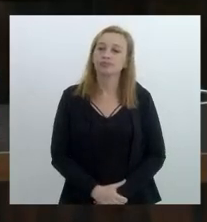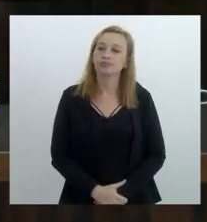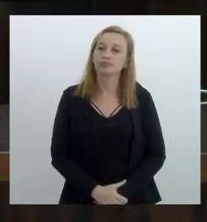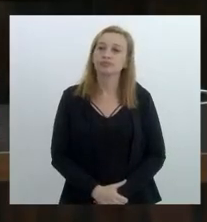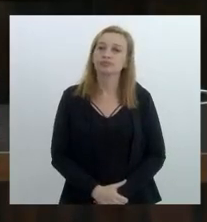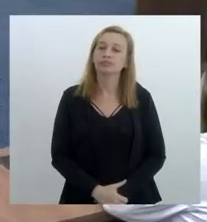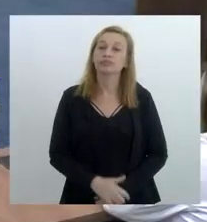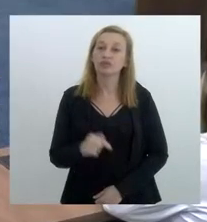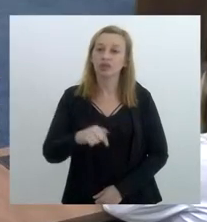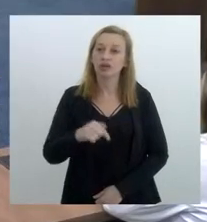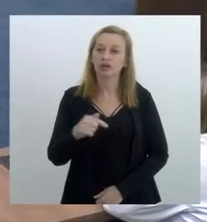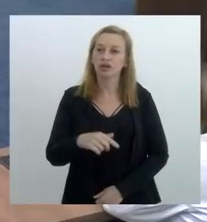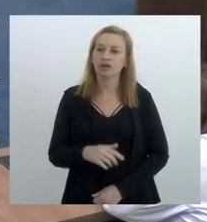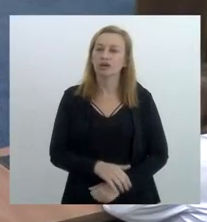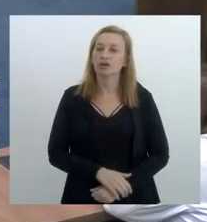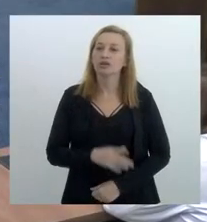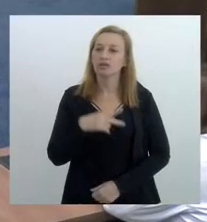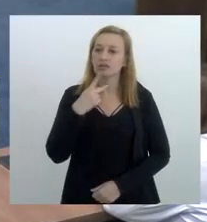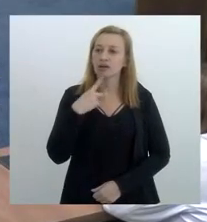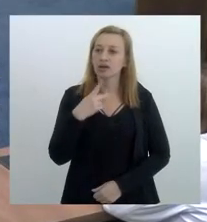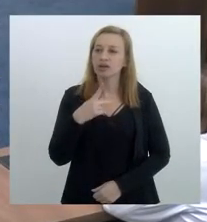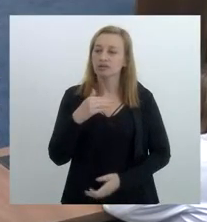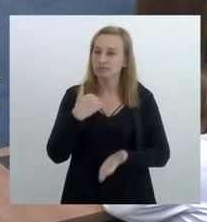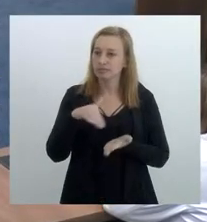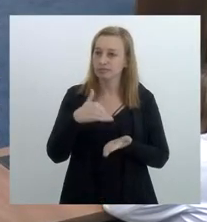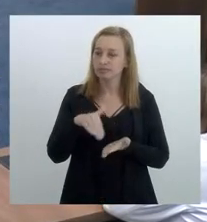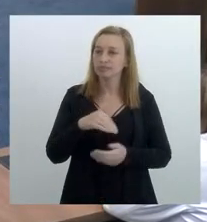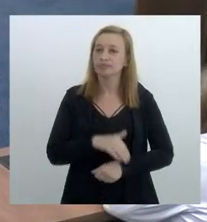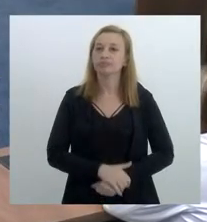Vamos aqui tentar te sintetizar, secretários.